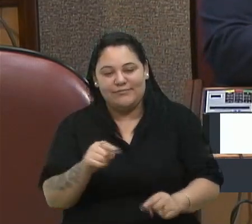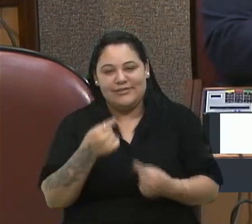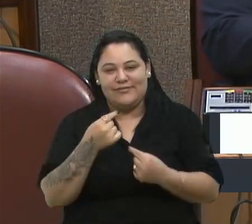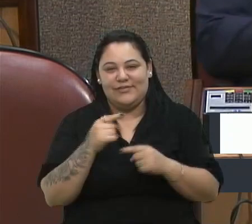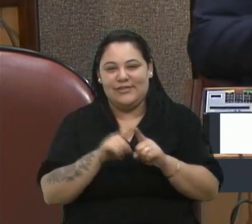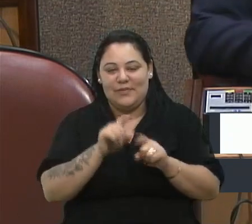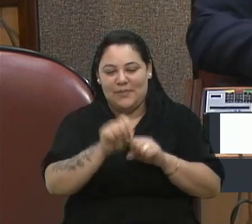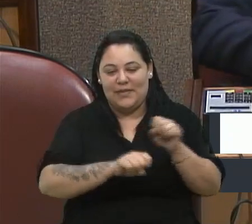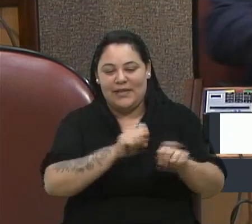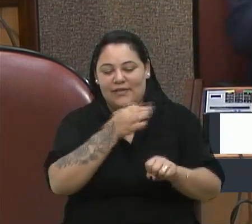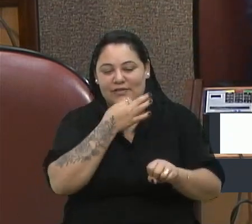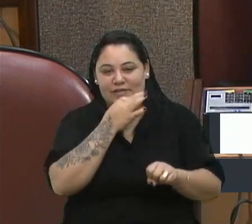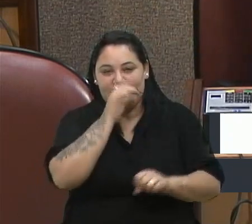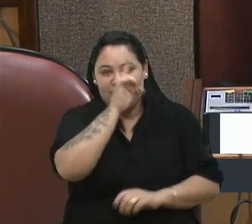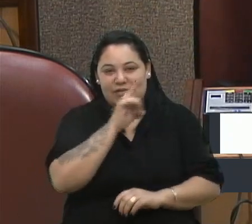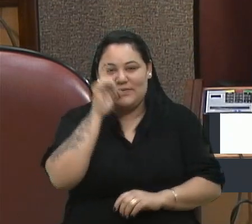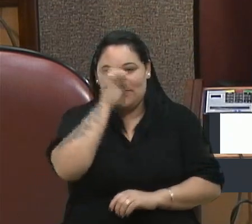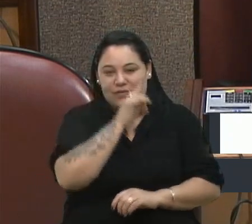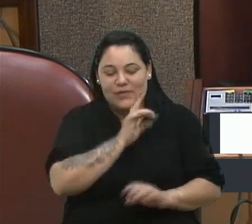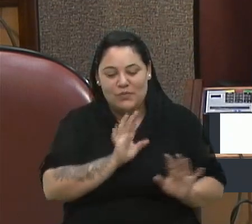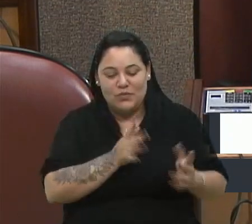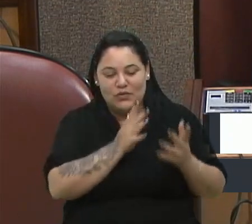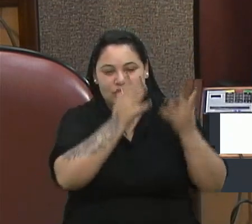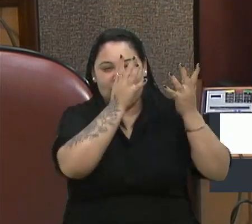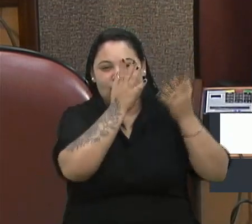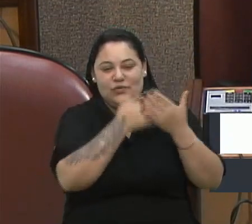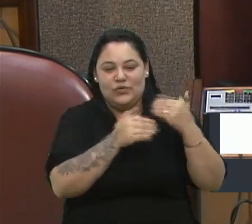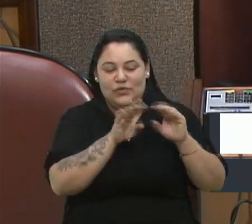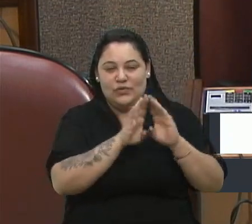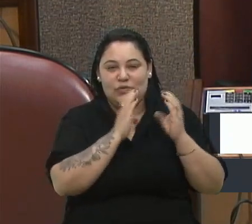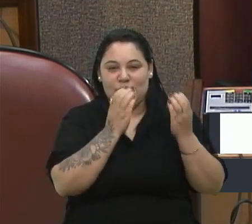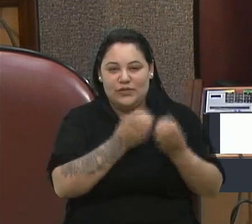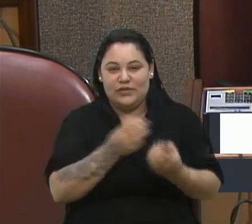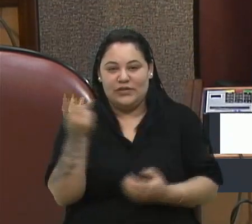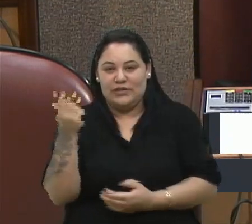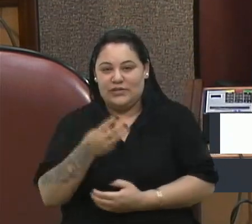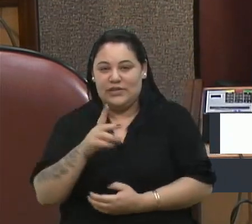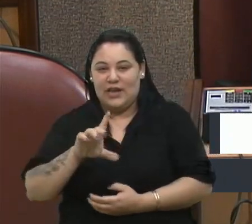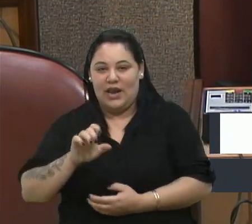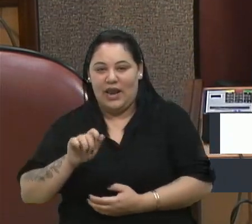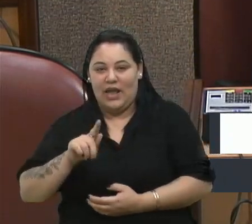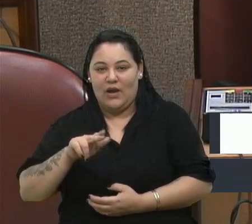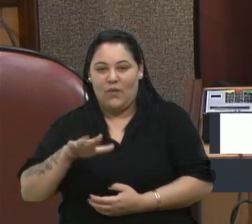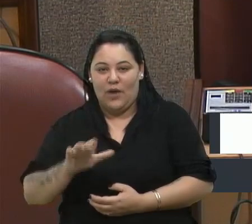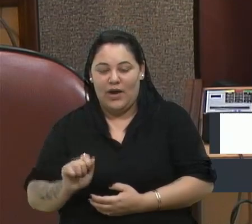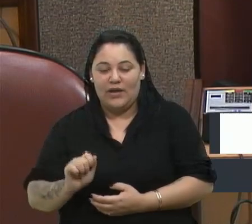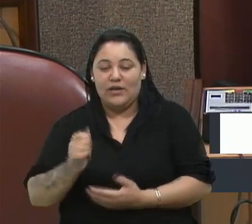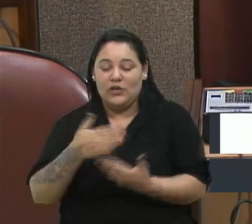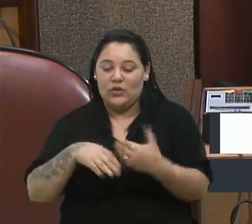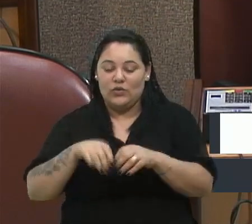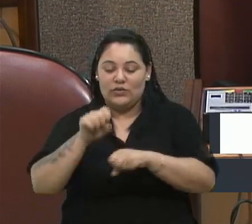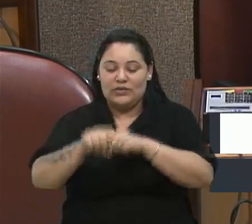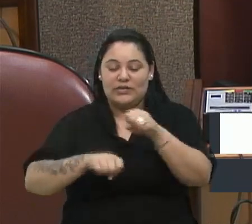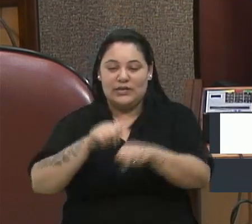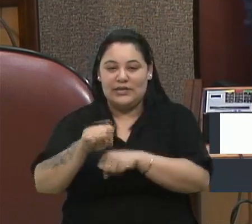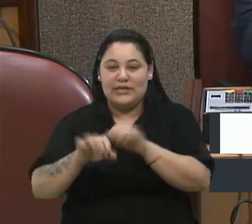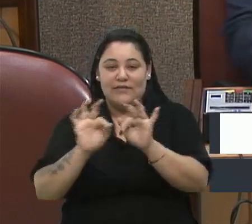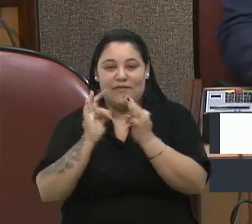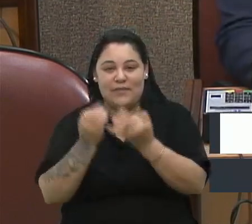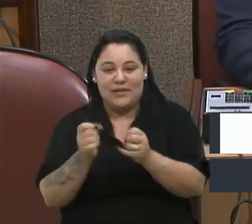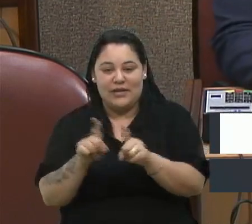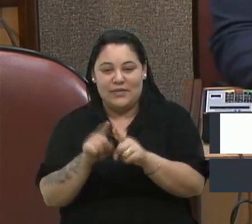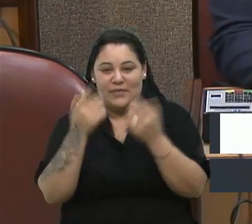Caxias neste domingo e mobilizou toda a comunidade da Terceira Légua e todos os ciclistas e famílias também.